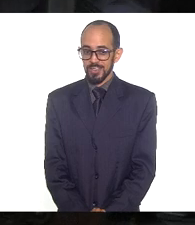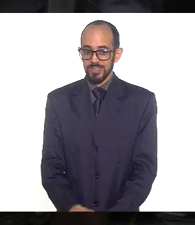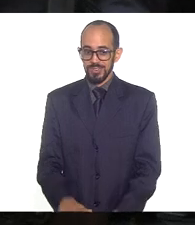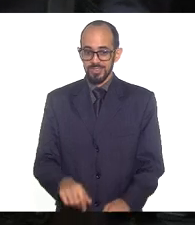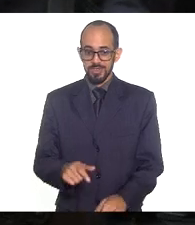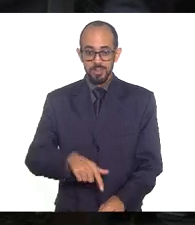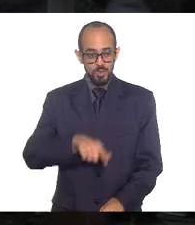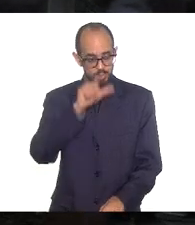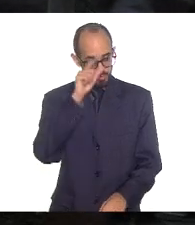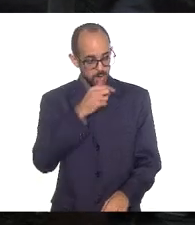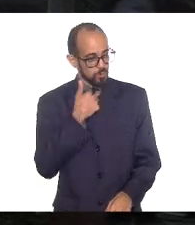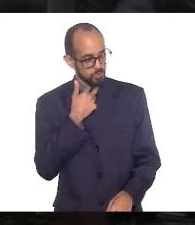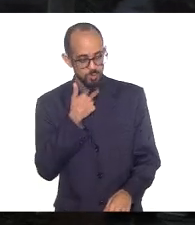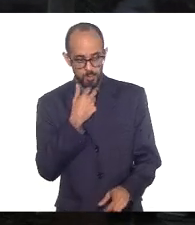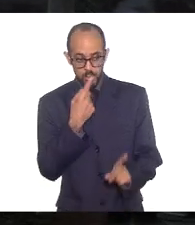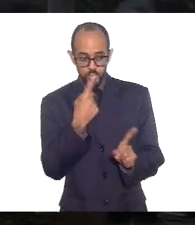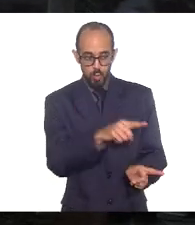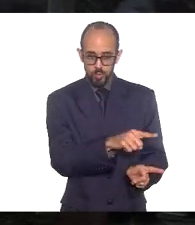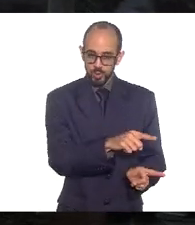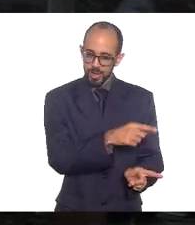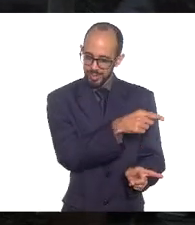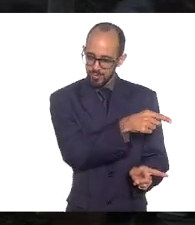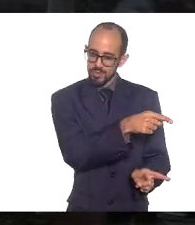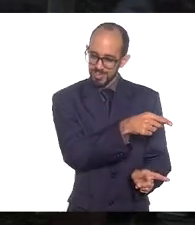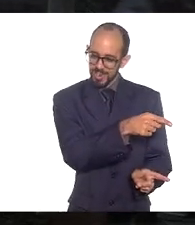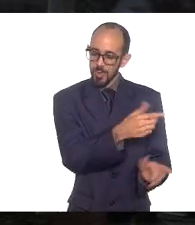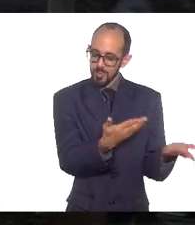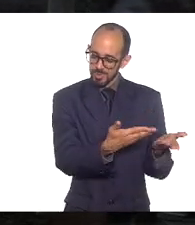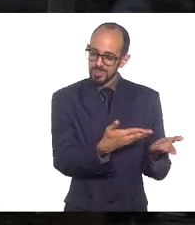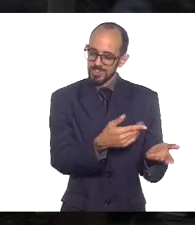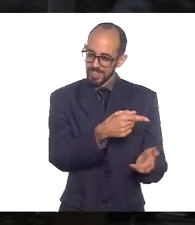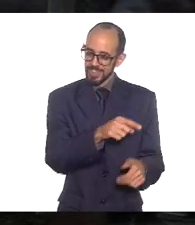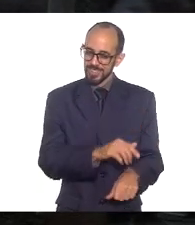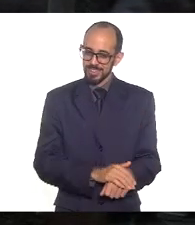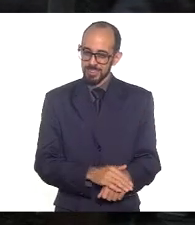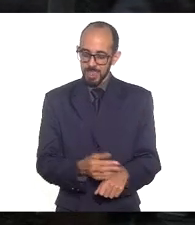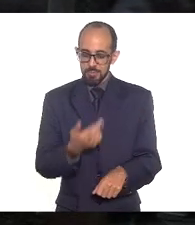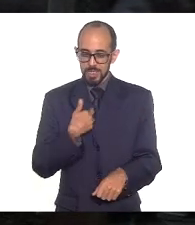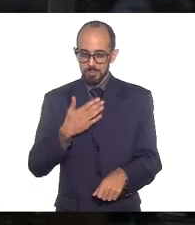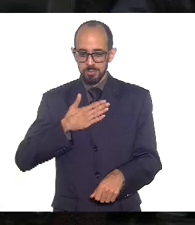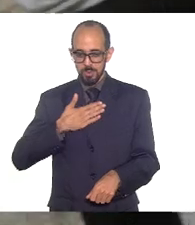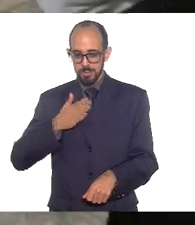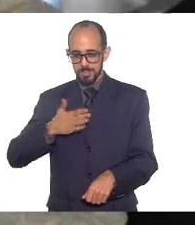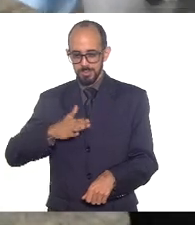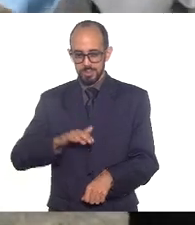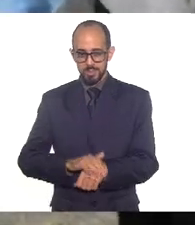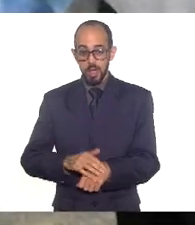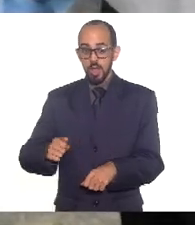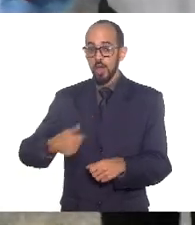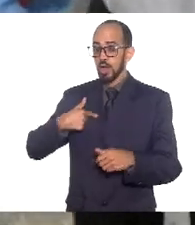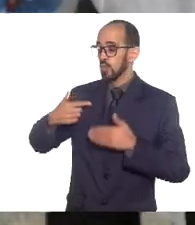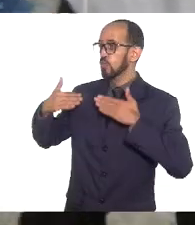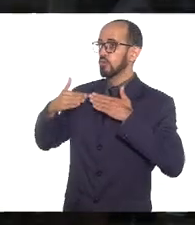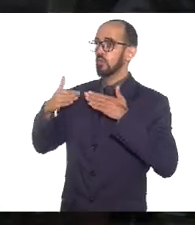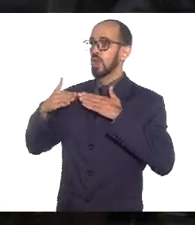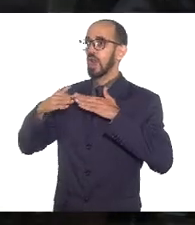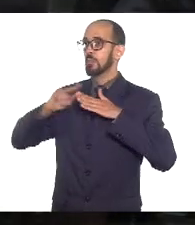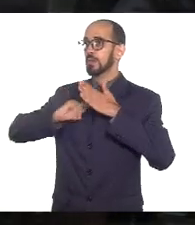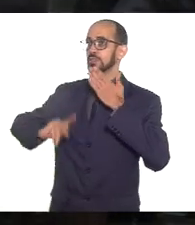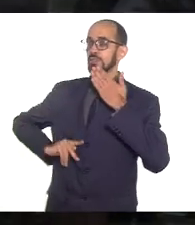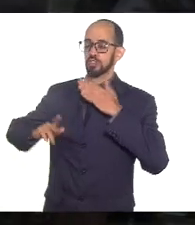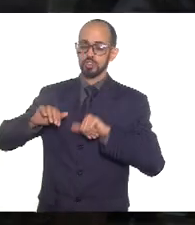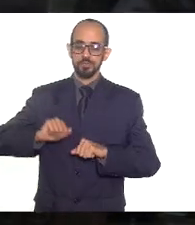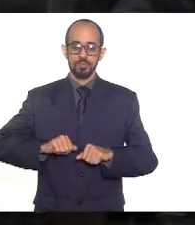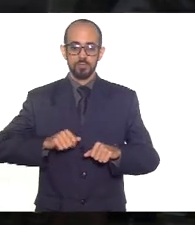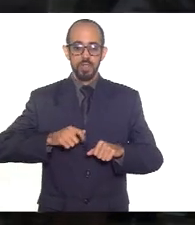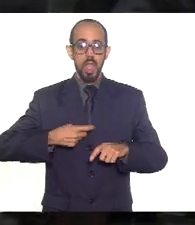você hoje aí fala assim mais ou menos ó o parecer favorável senhor presidente pela comissão de Economia